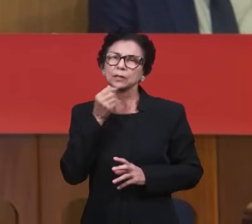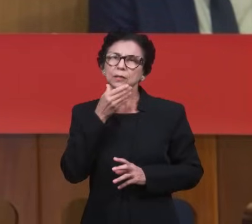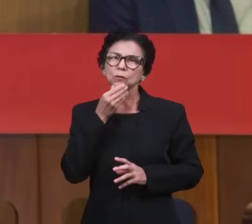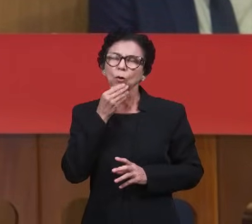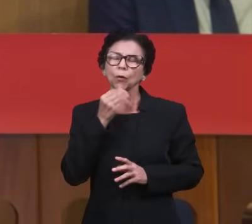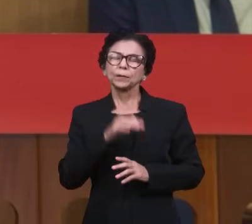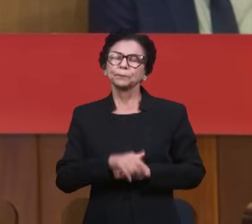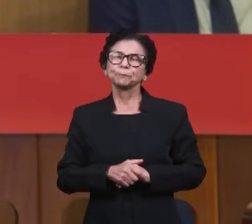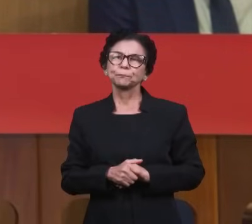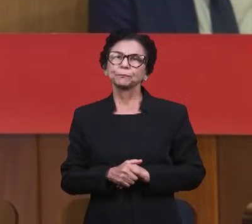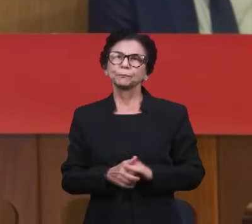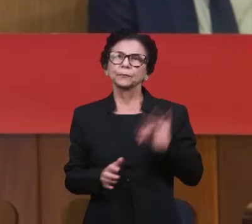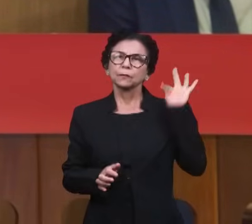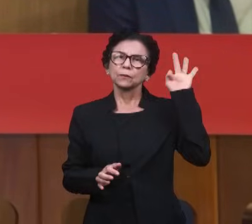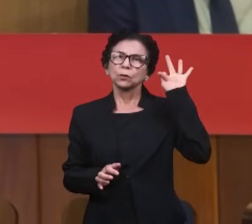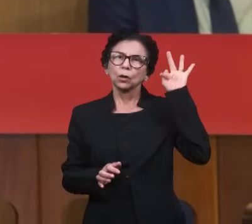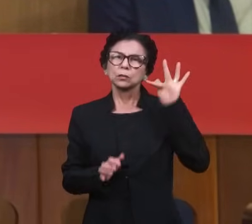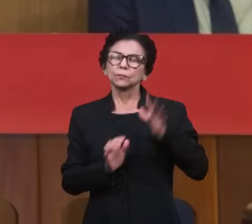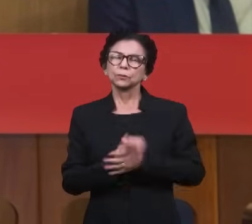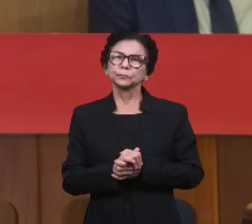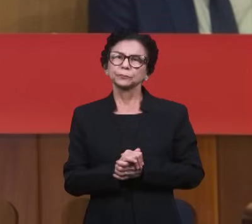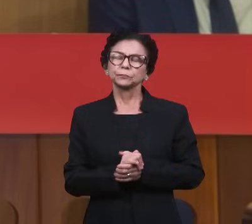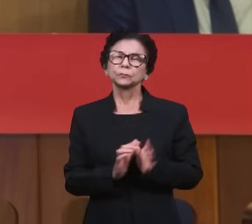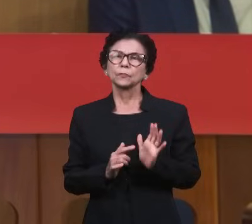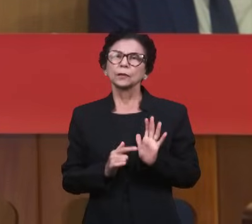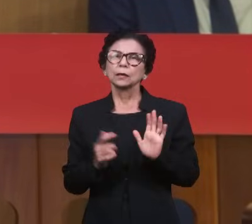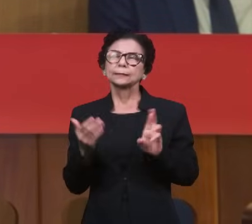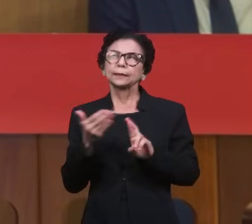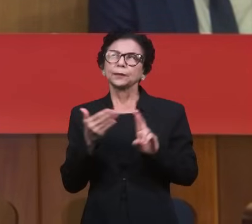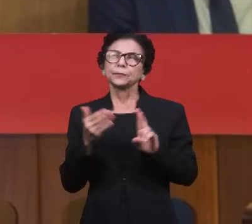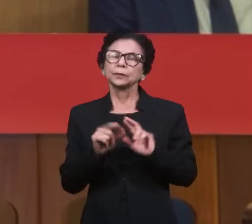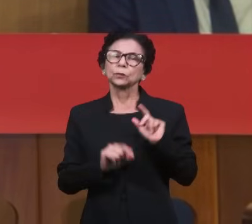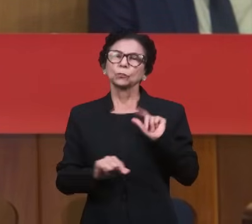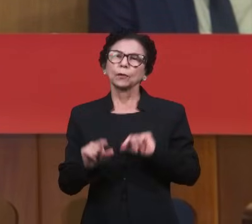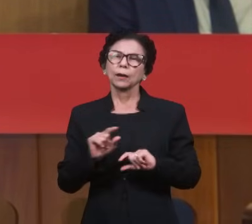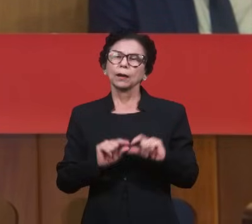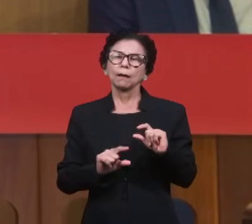diz, a fé é